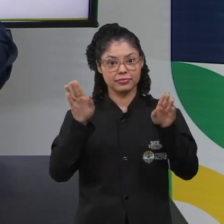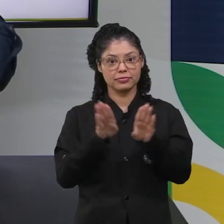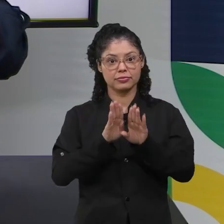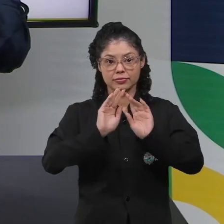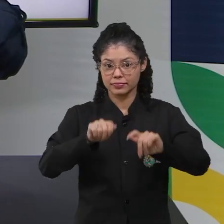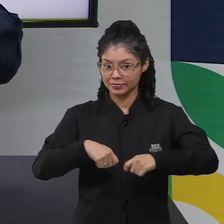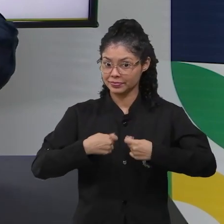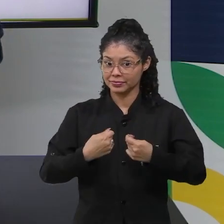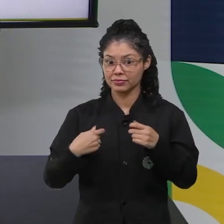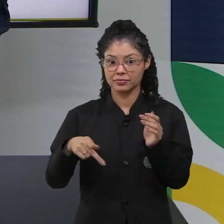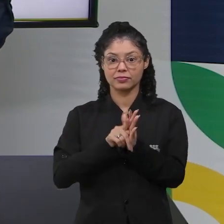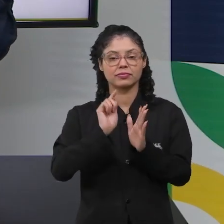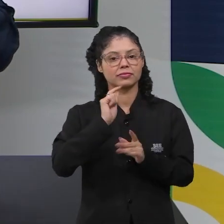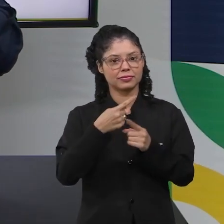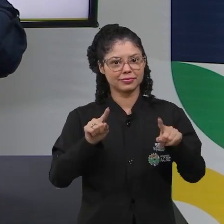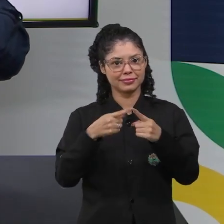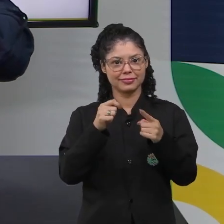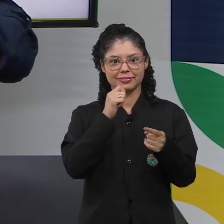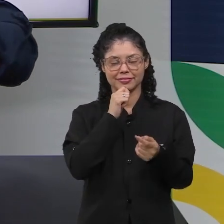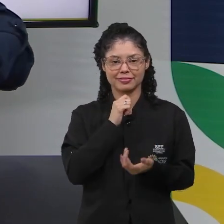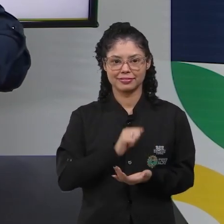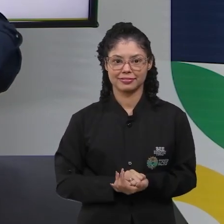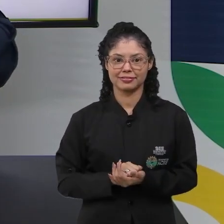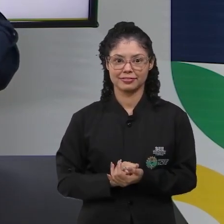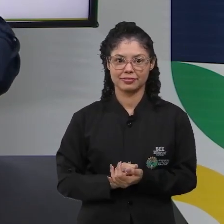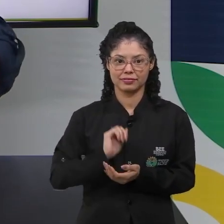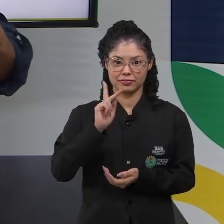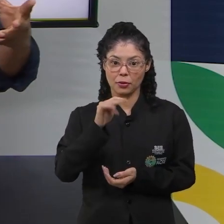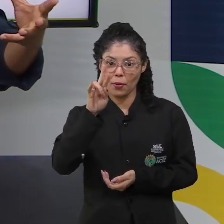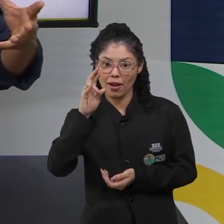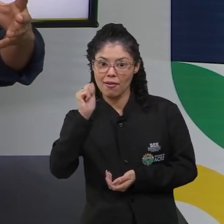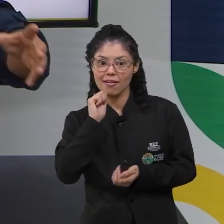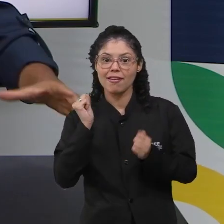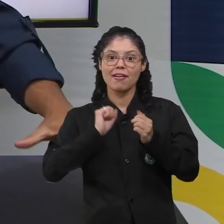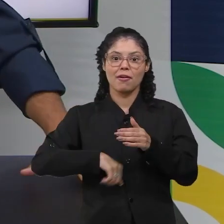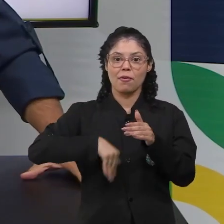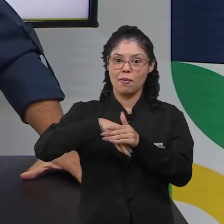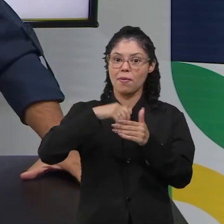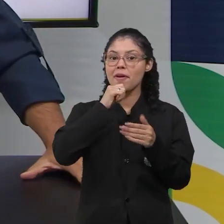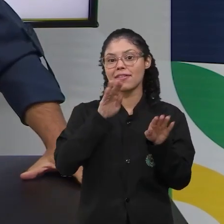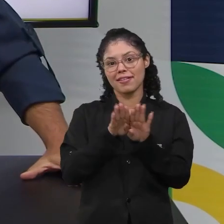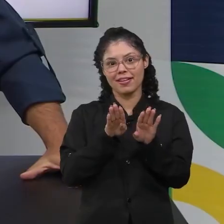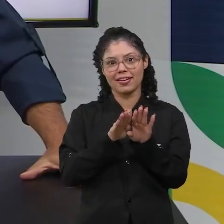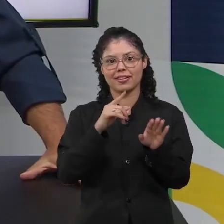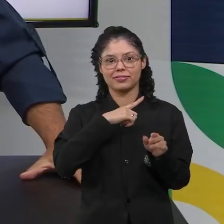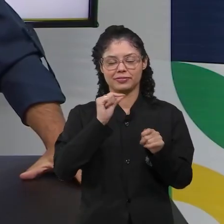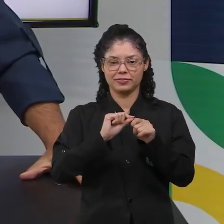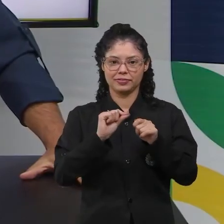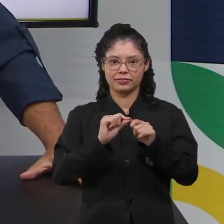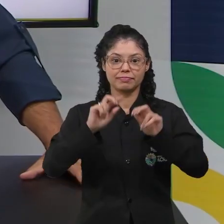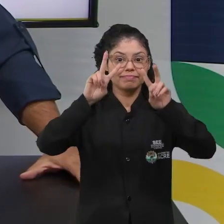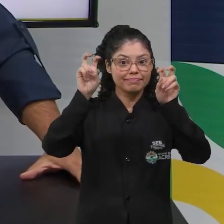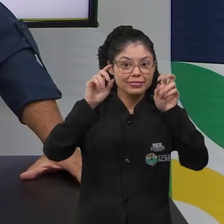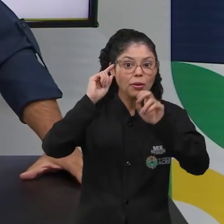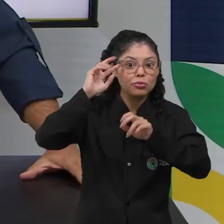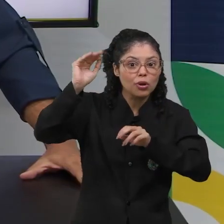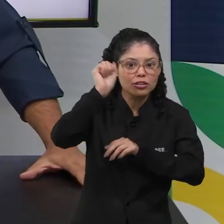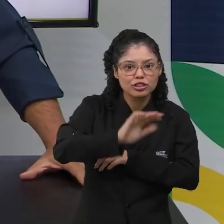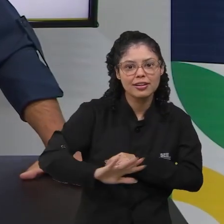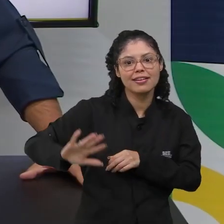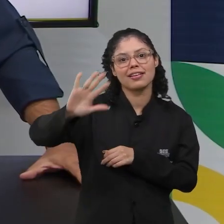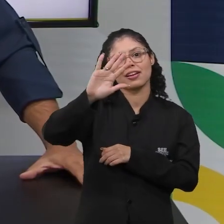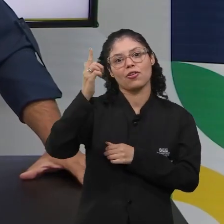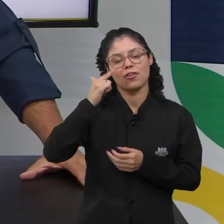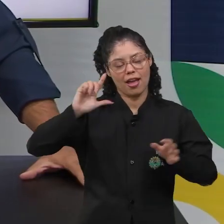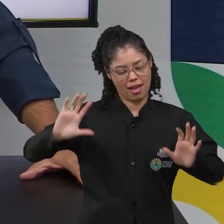um símbolo, é um hino, o waka waka é um hino das Copas, porque ela faz um aceno e uma alusão geral que